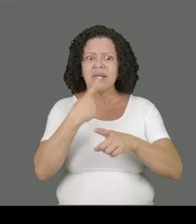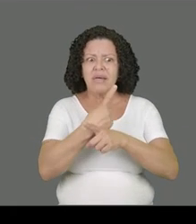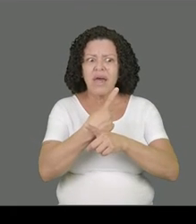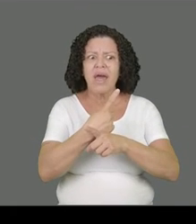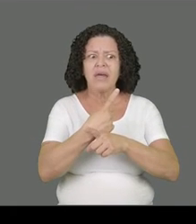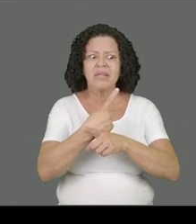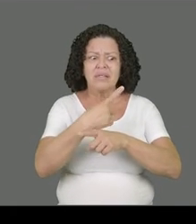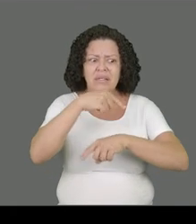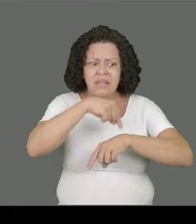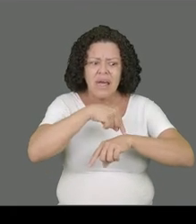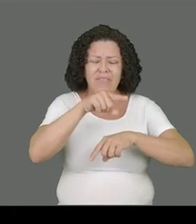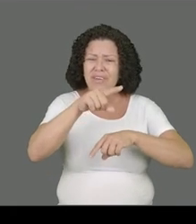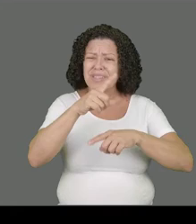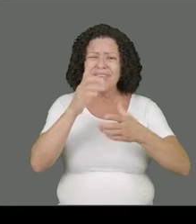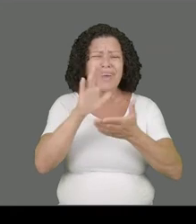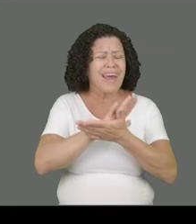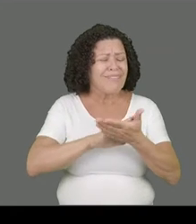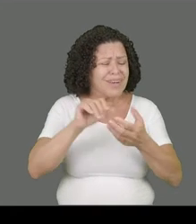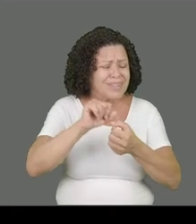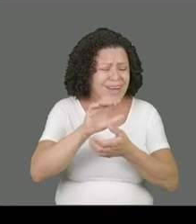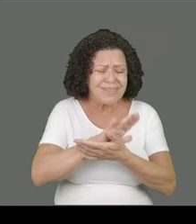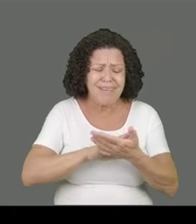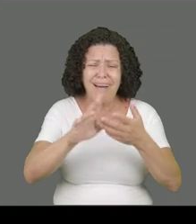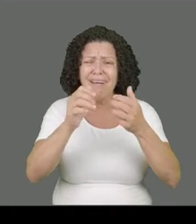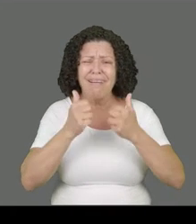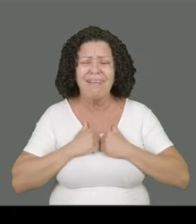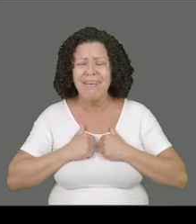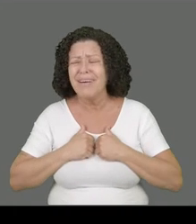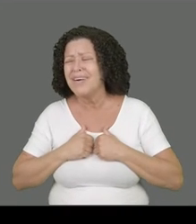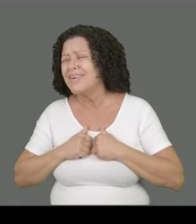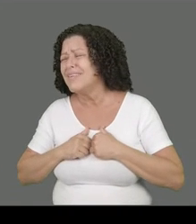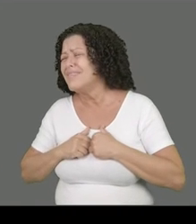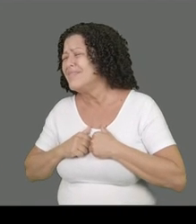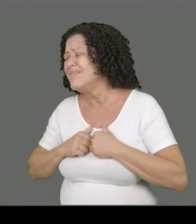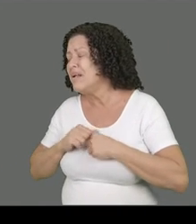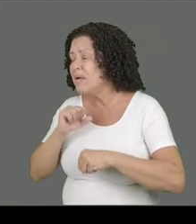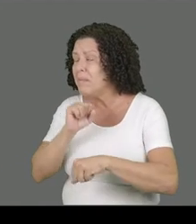se encontra naquela posição em que você não tem ânimo para nada,